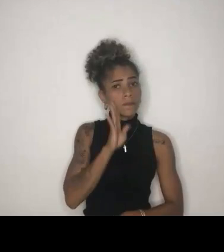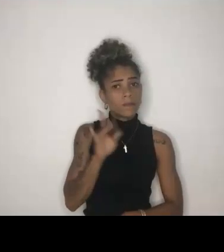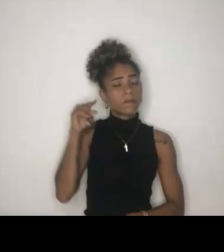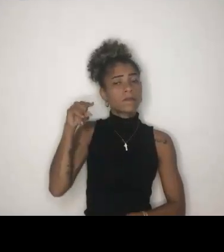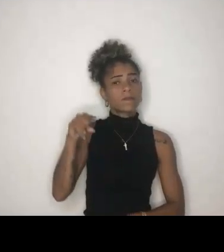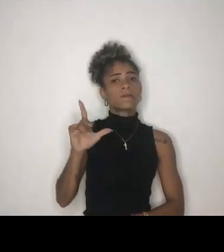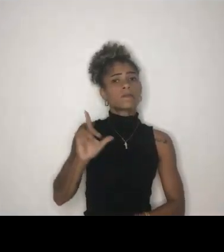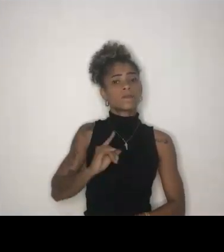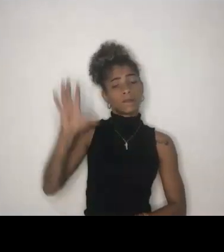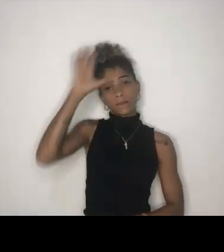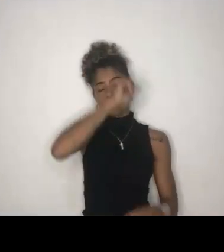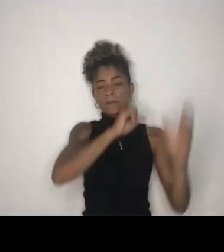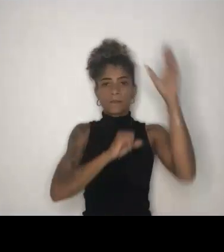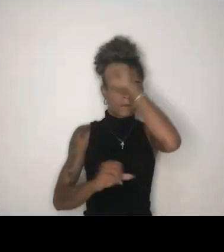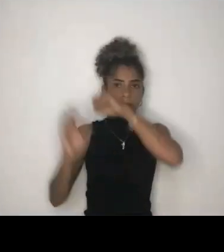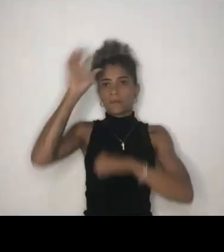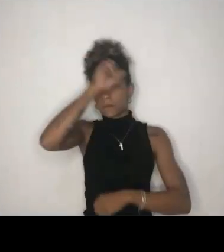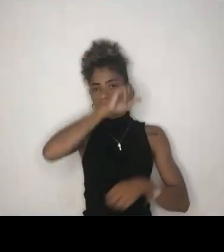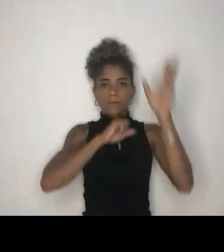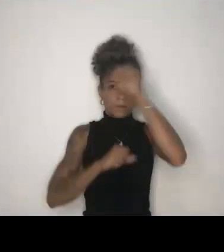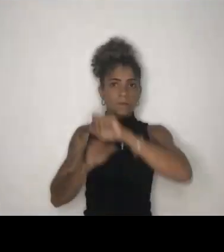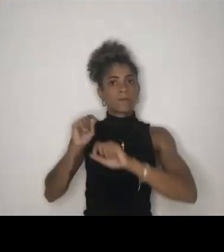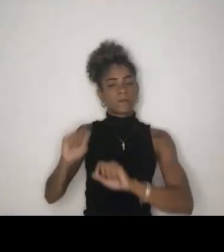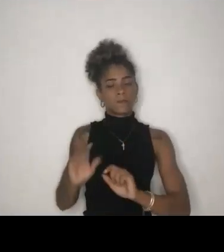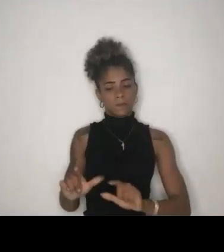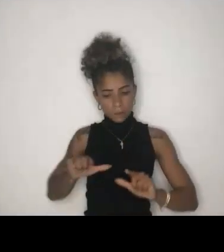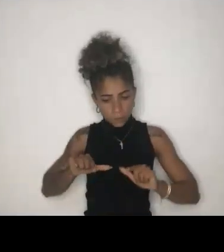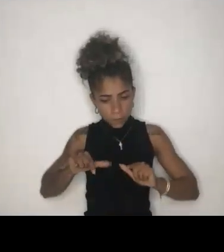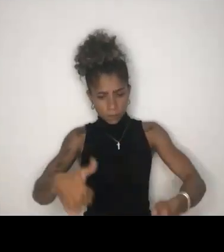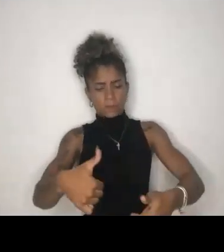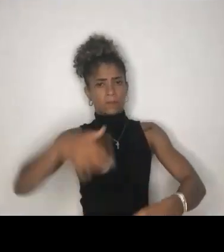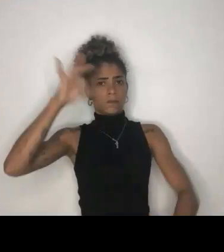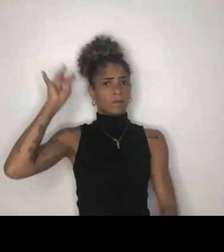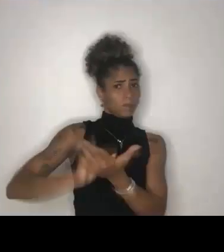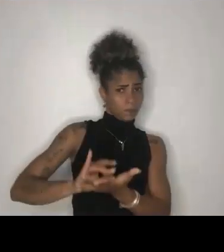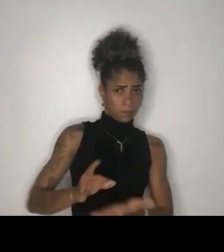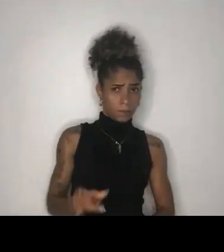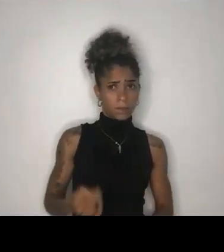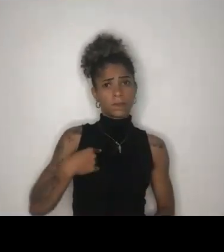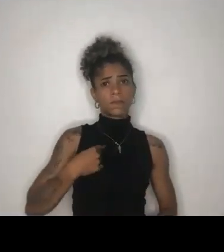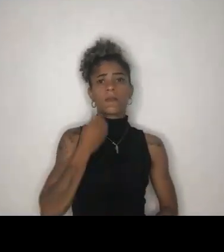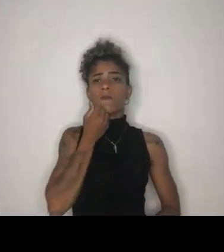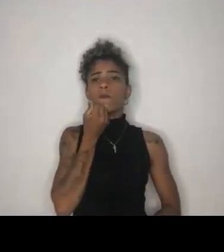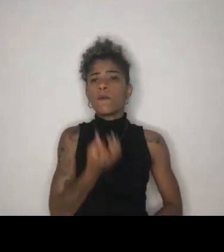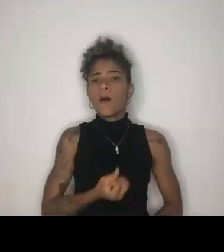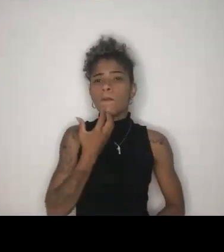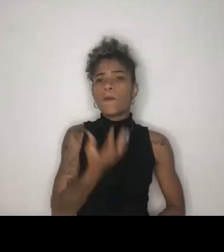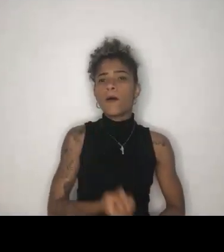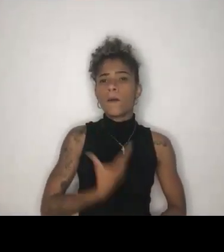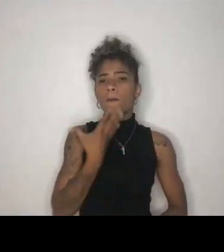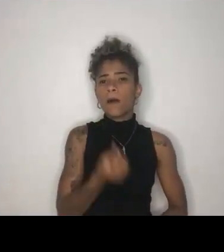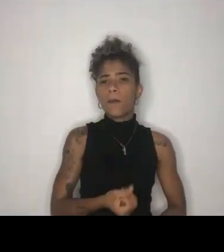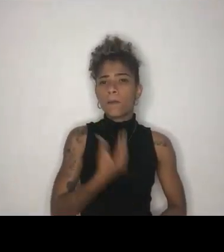um aprendizado que que a gente colocou em prática né Por exemplo aqui esse depoimento de um paciente da doutora Nise